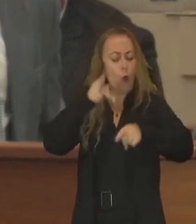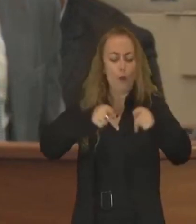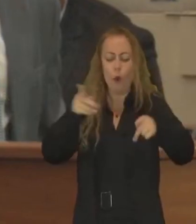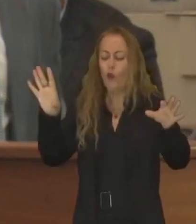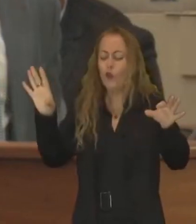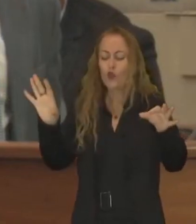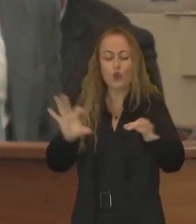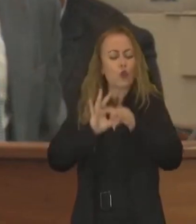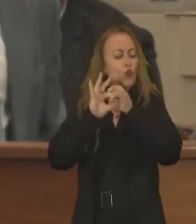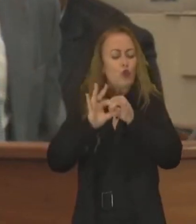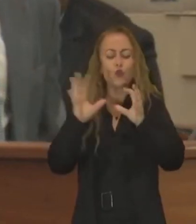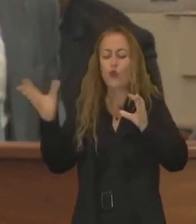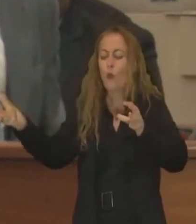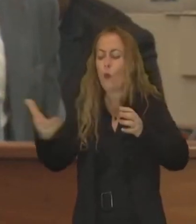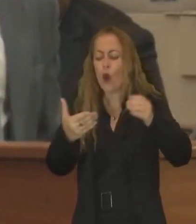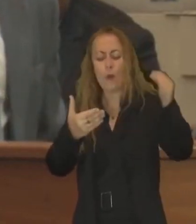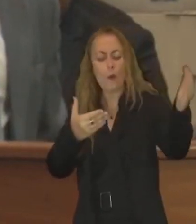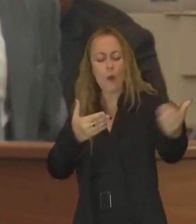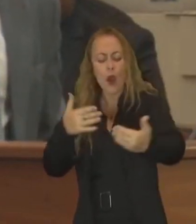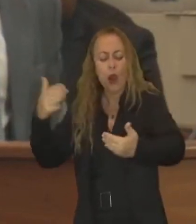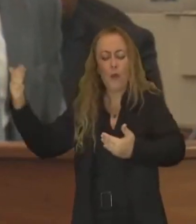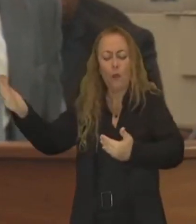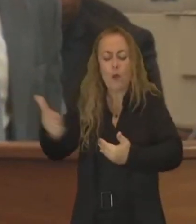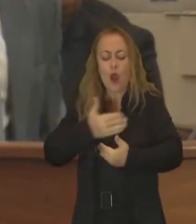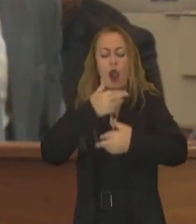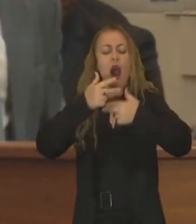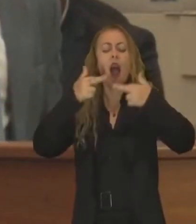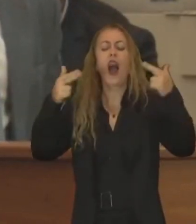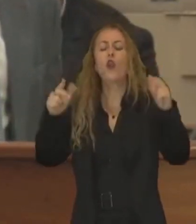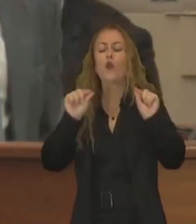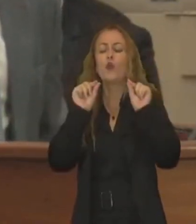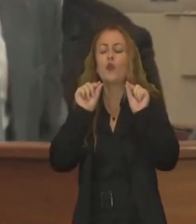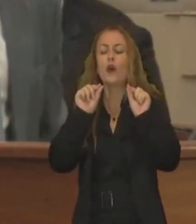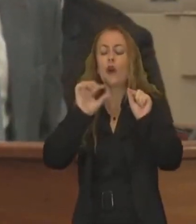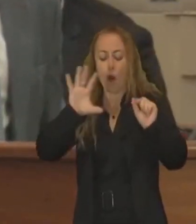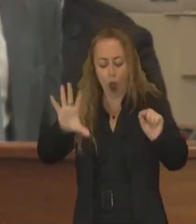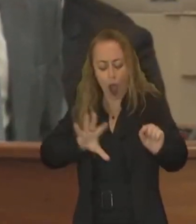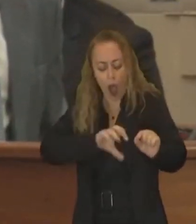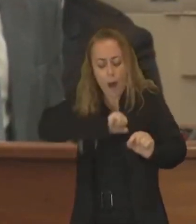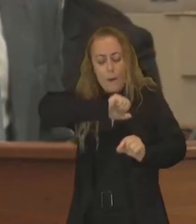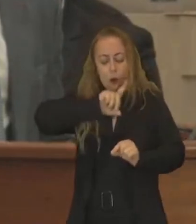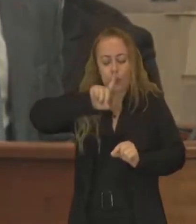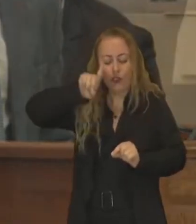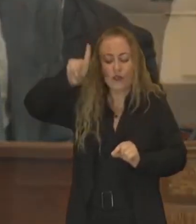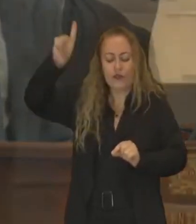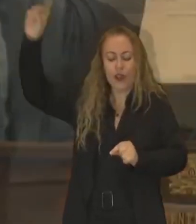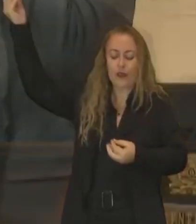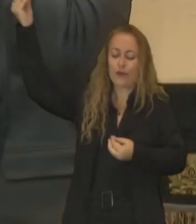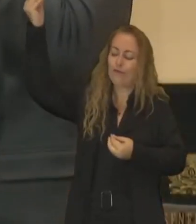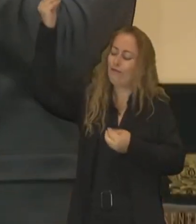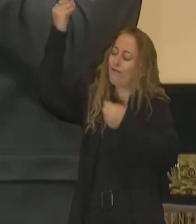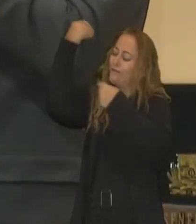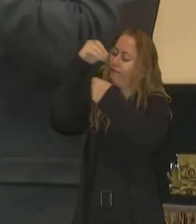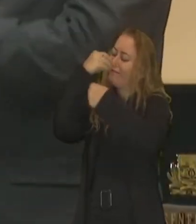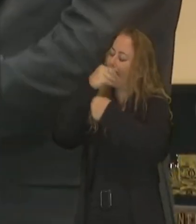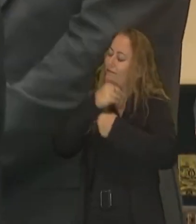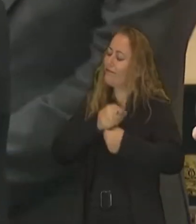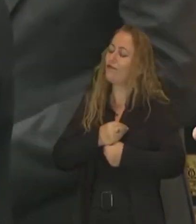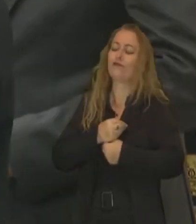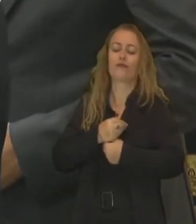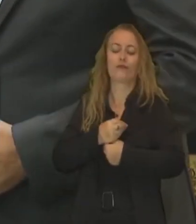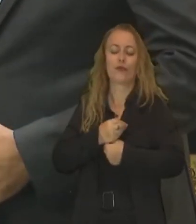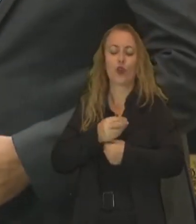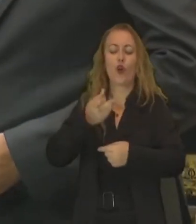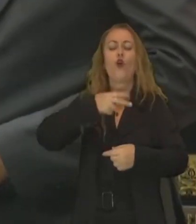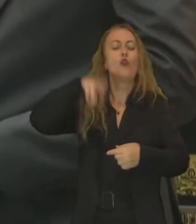Senhor, a linguagem do amor de Deus sobre nós. Muito obrigado, ó Deus, porque naquela confusão de línguas, o